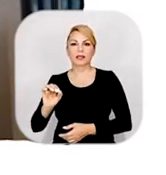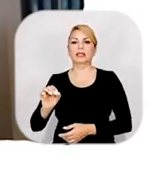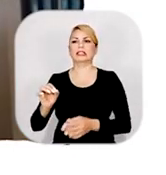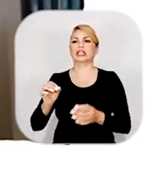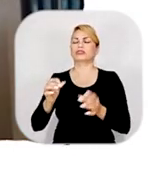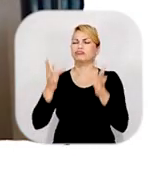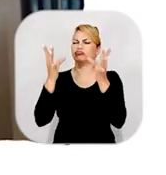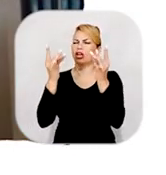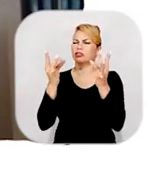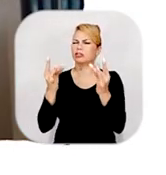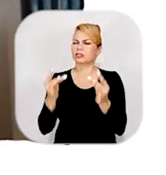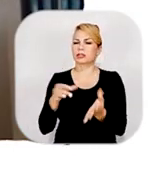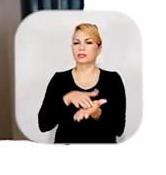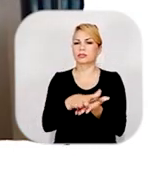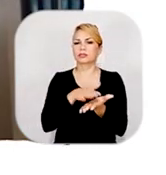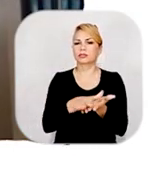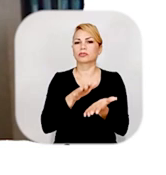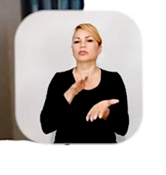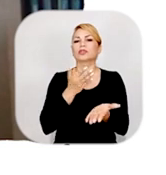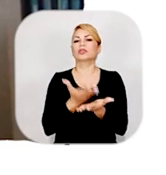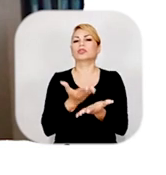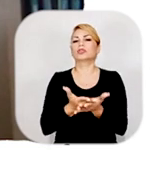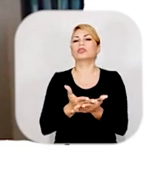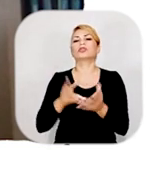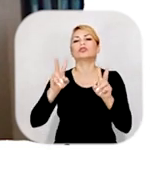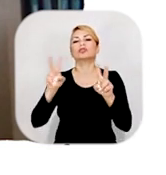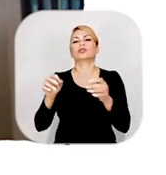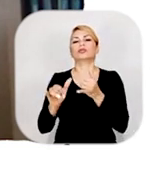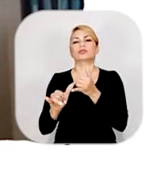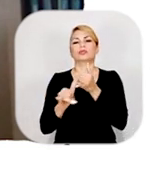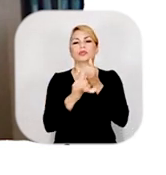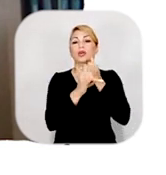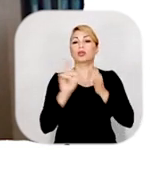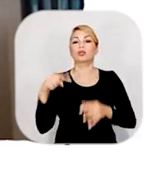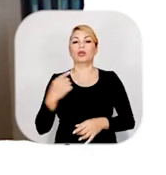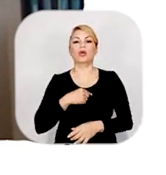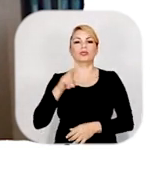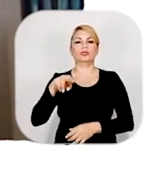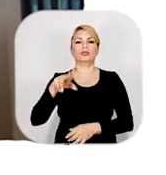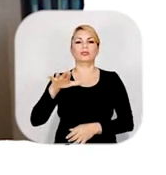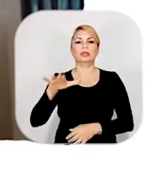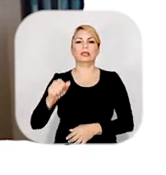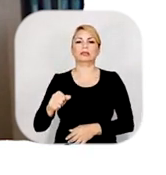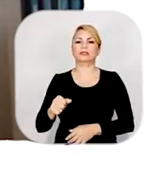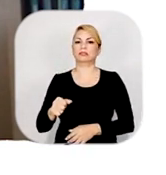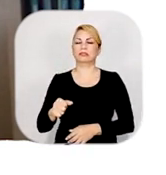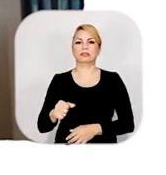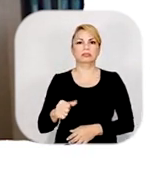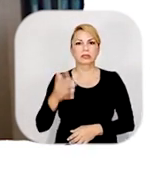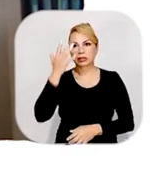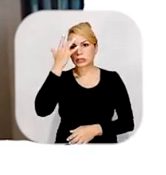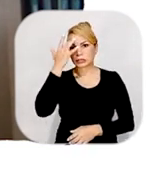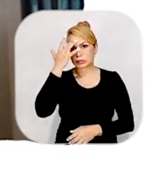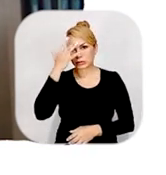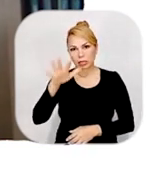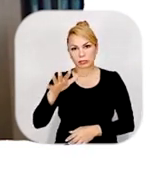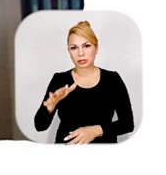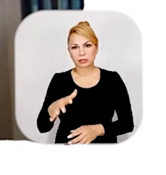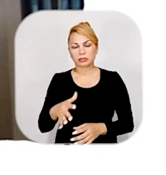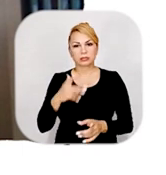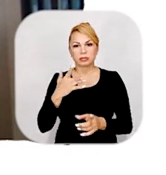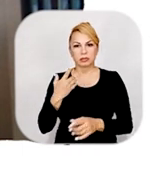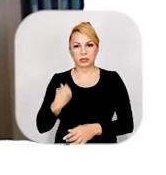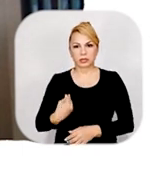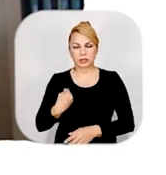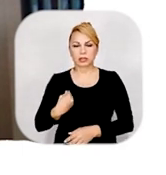musicais indígenas do Vale do Guaporé, que a gente nunca teve acesso, né? Então, eu percebi que não adiantava só a